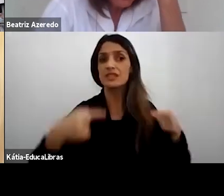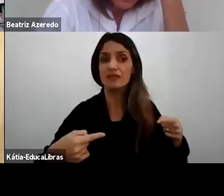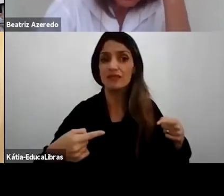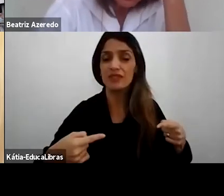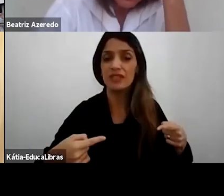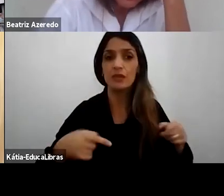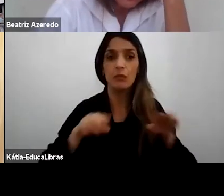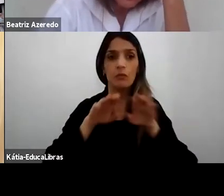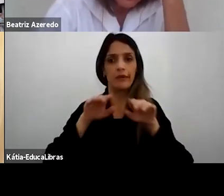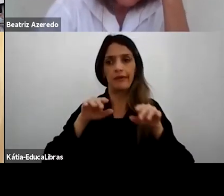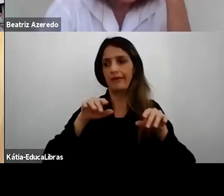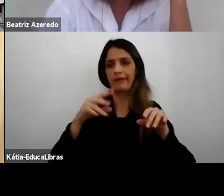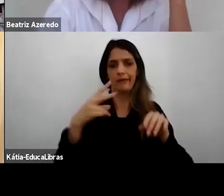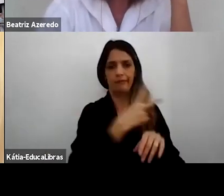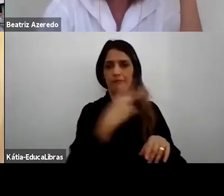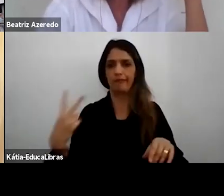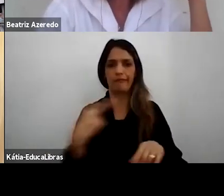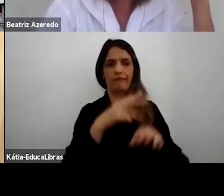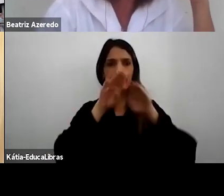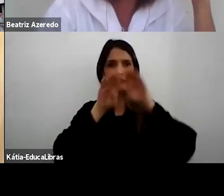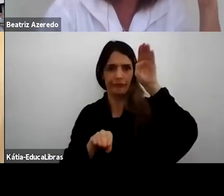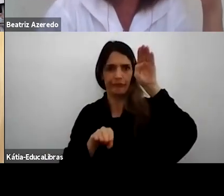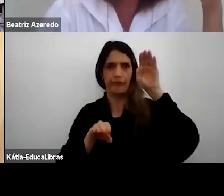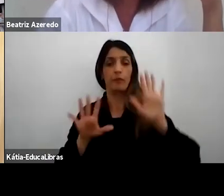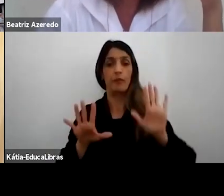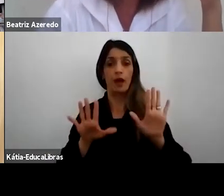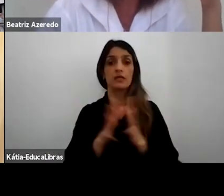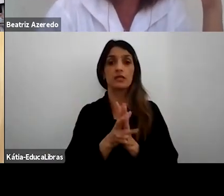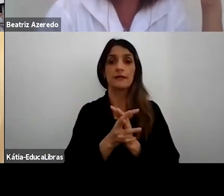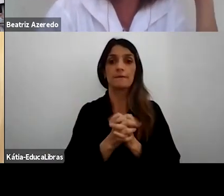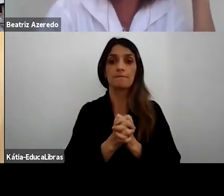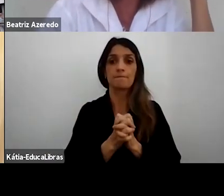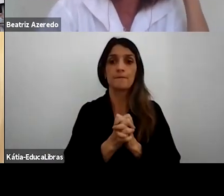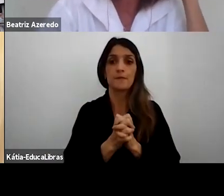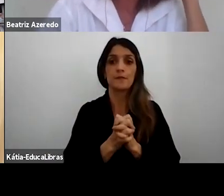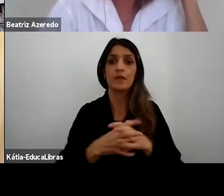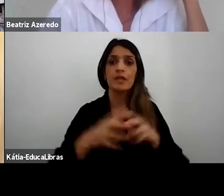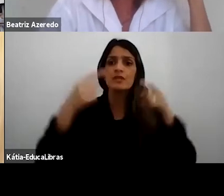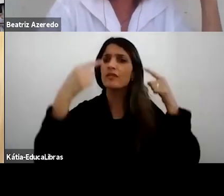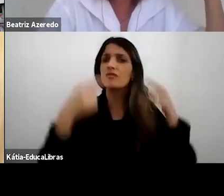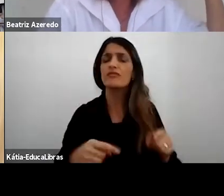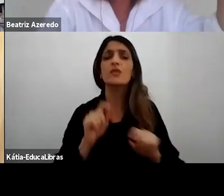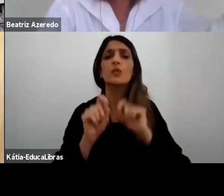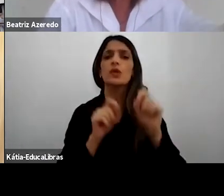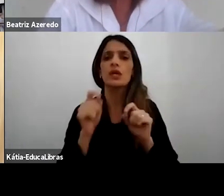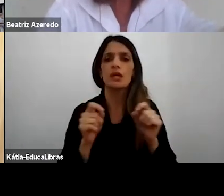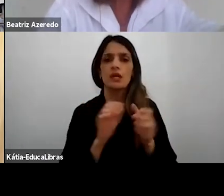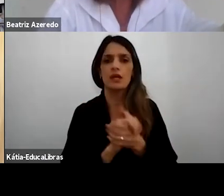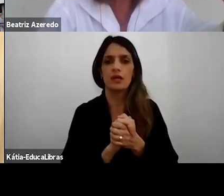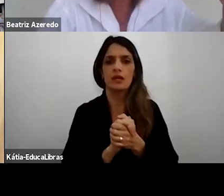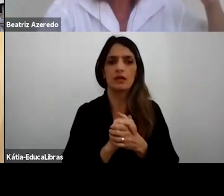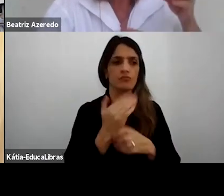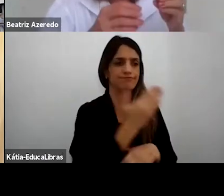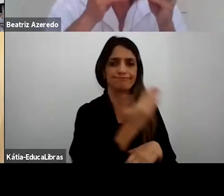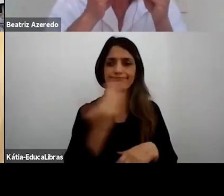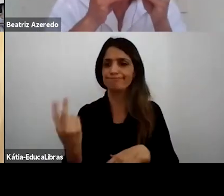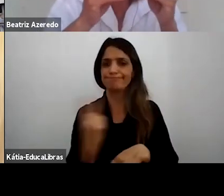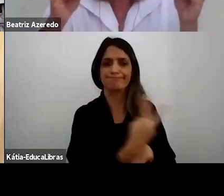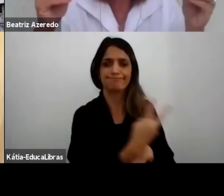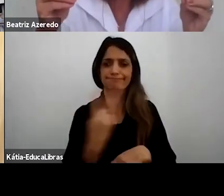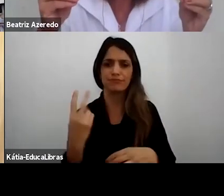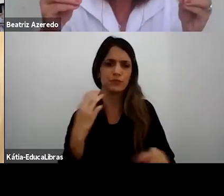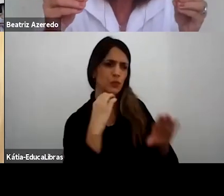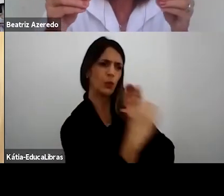tem o desafio de fortalecer as pontes, né, que eu chamo, pensando assim, em comunicação. Né?